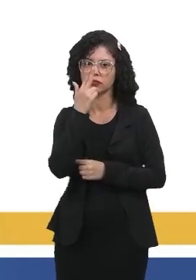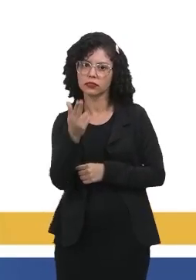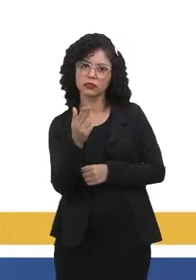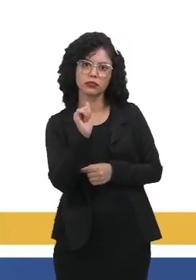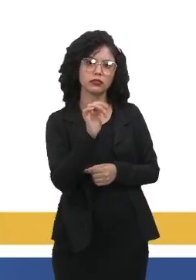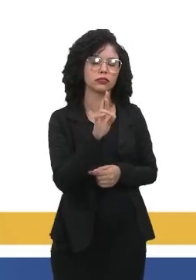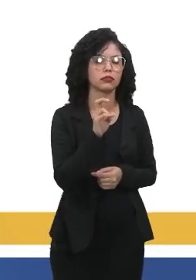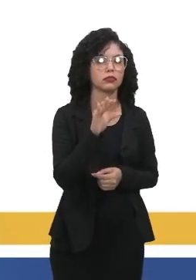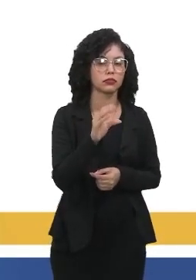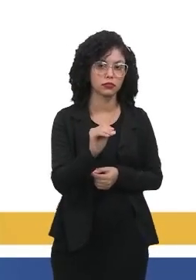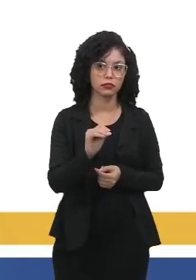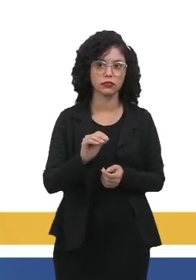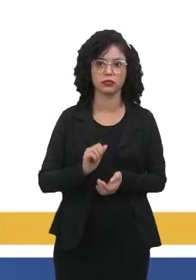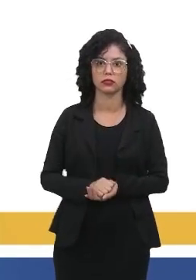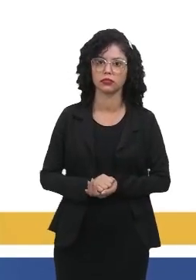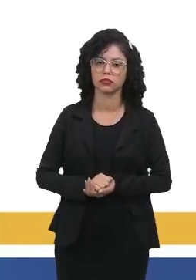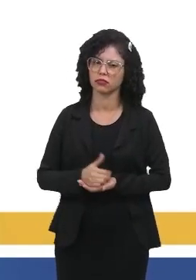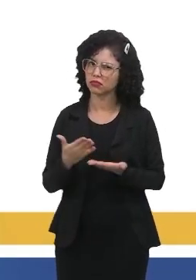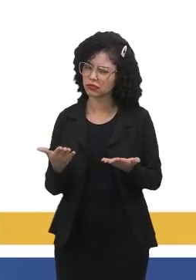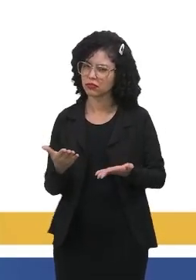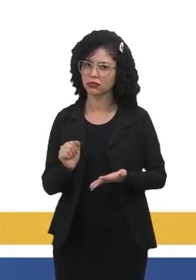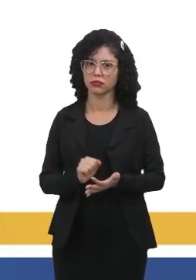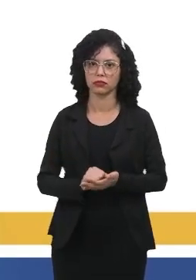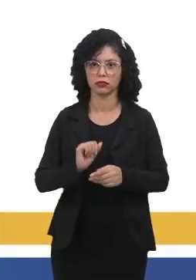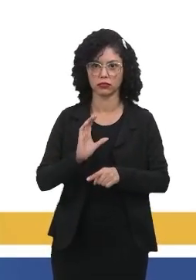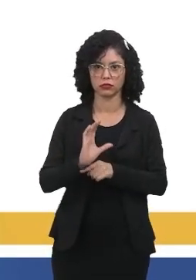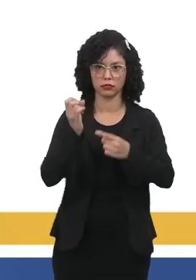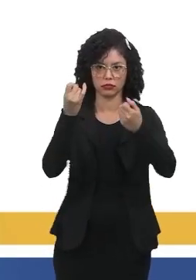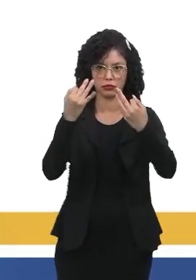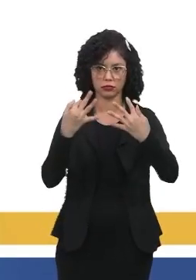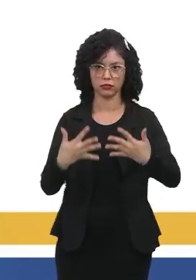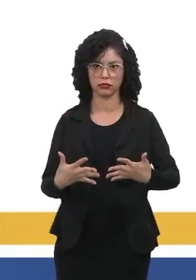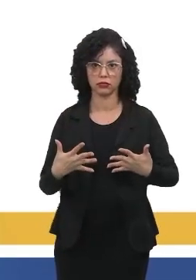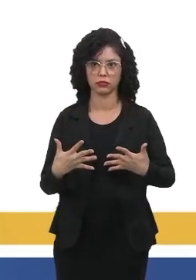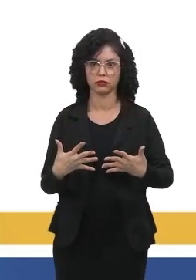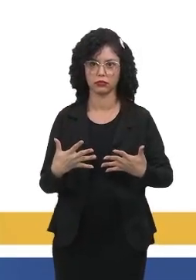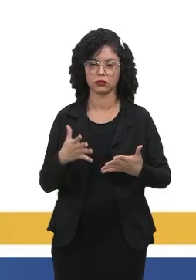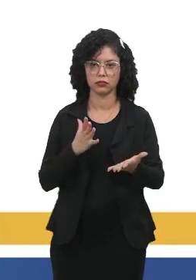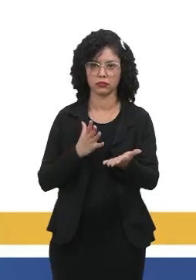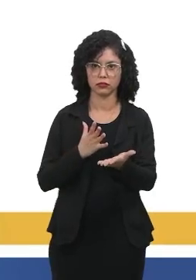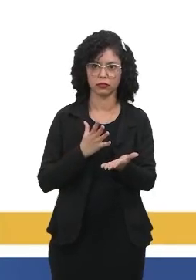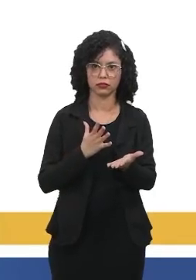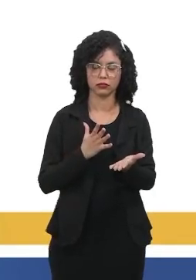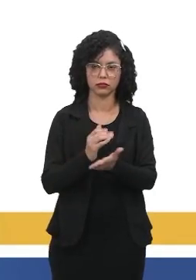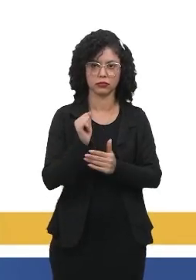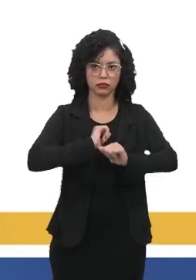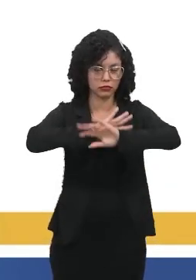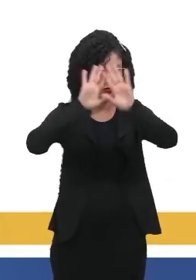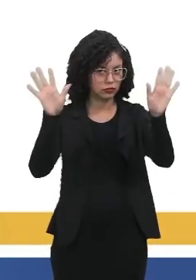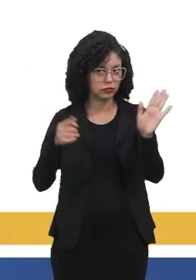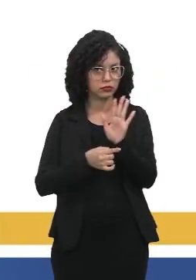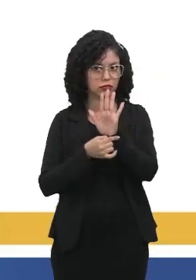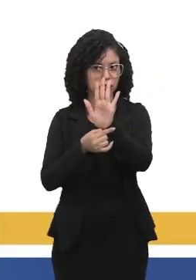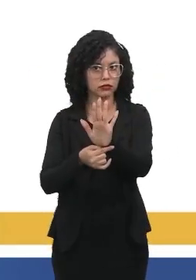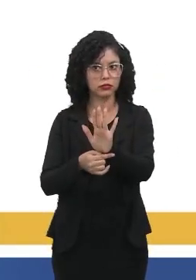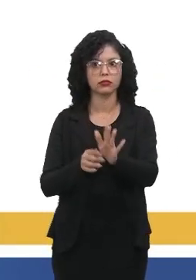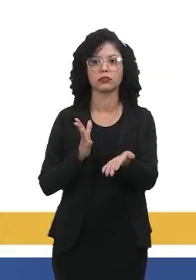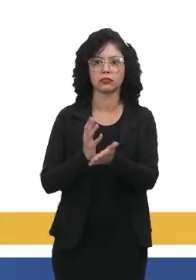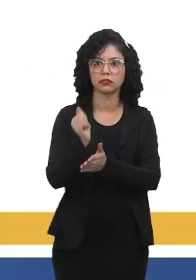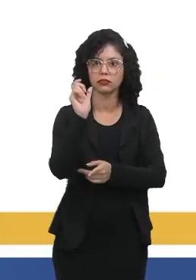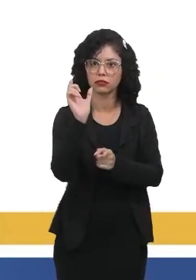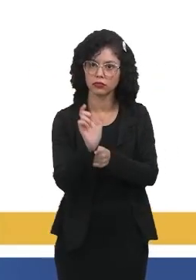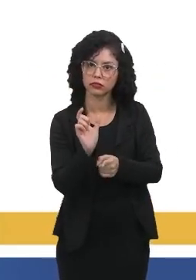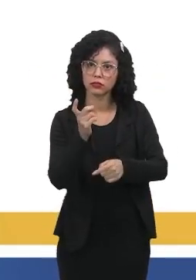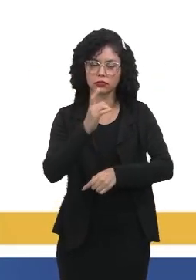arado ali torto será letra C Explicita ou seja Deixa claro mostra né na busca